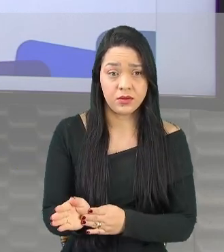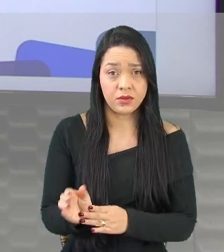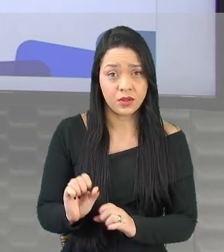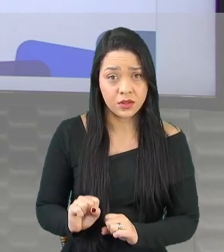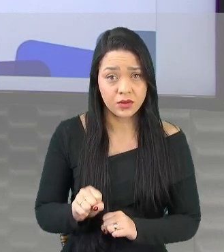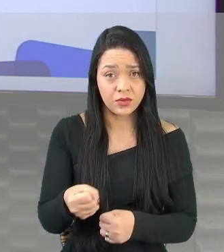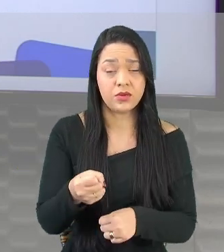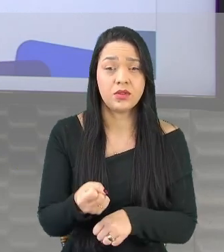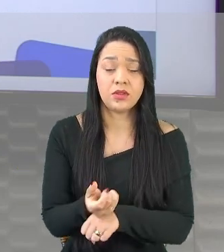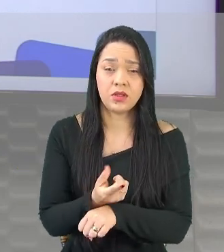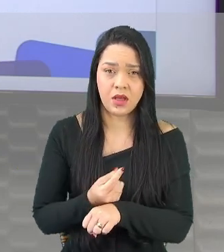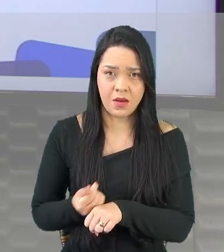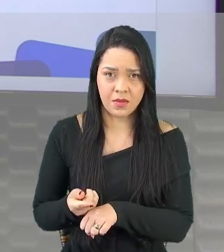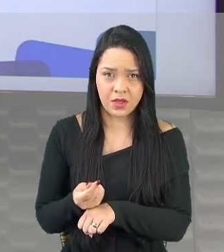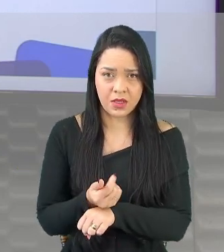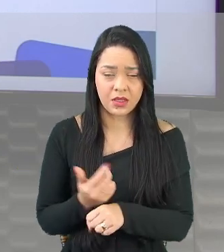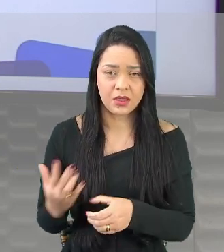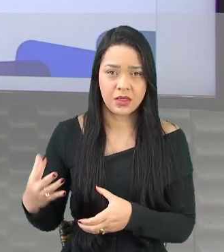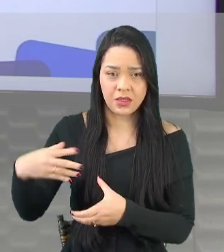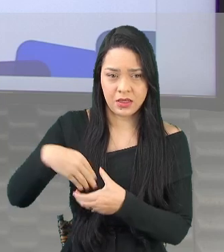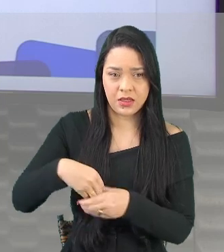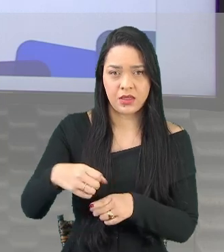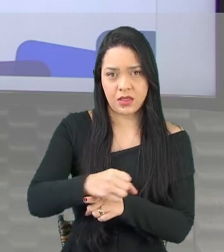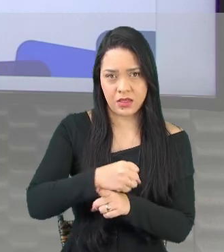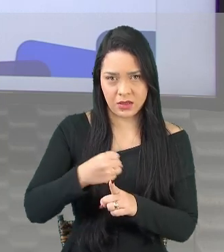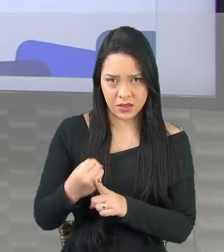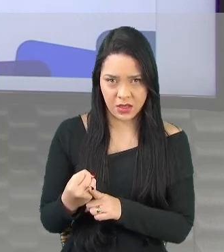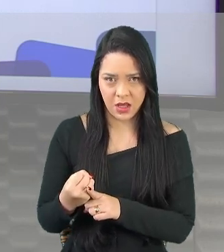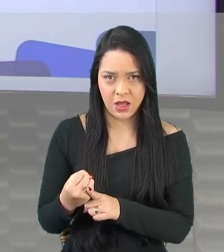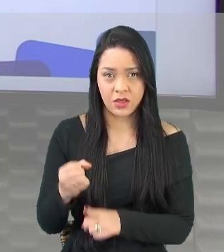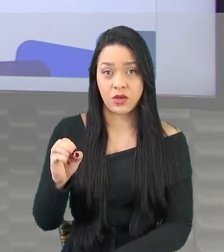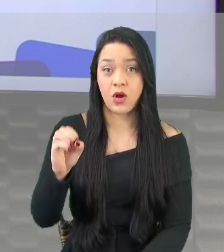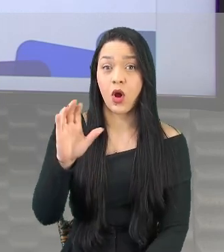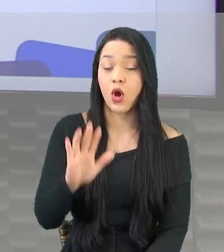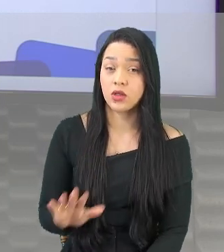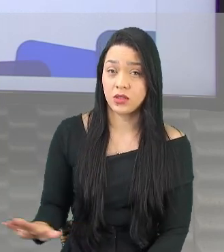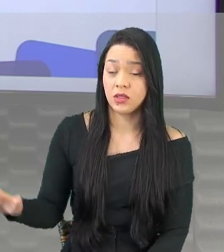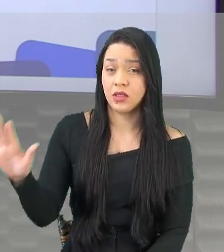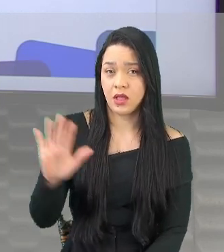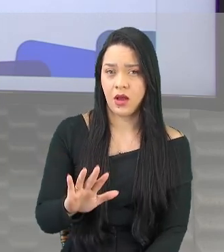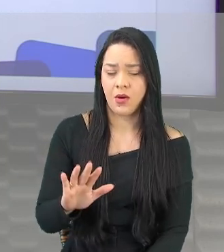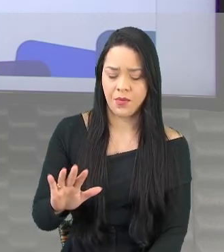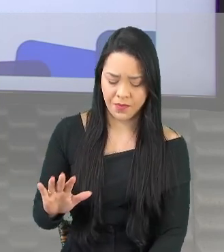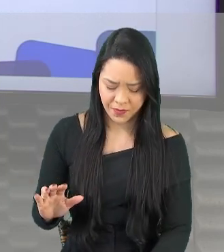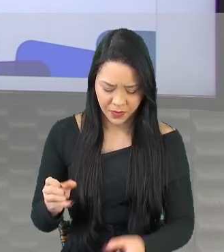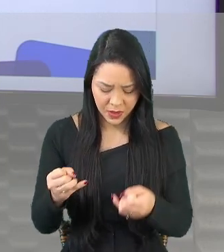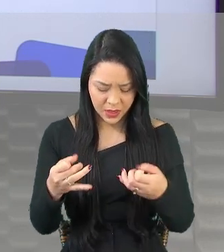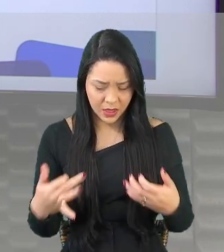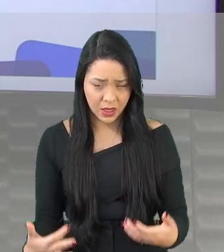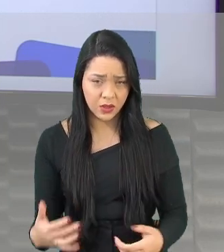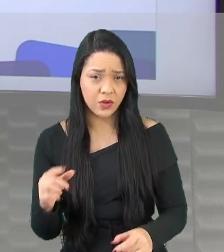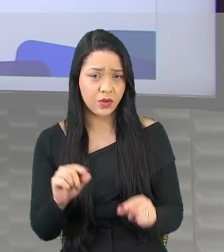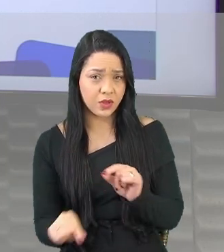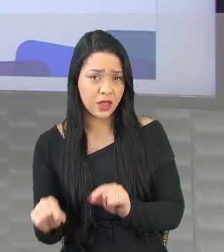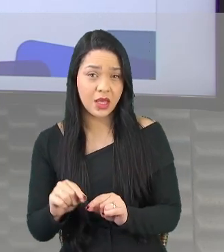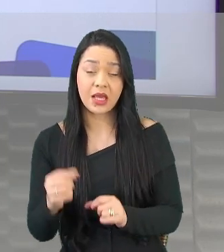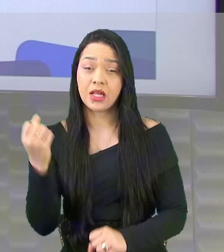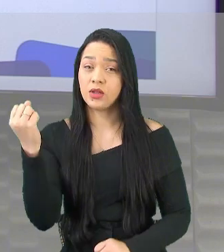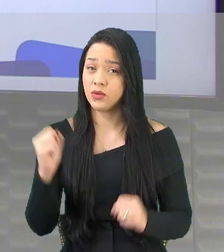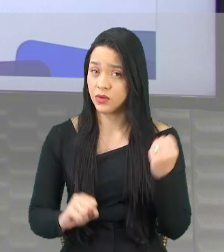forças capitalistas dentro da sociedade ocidental. Nós estamos falando da Revolução